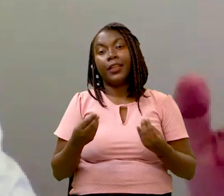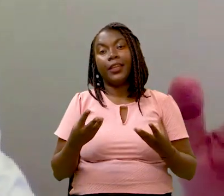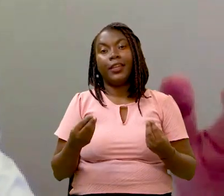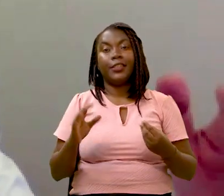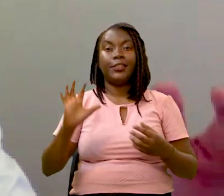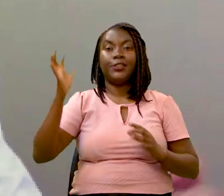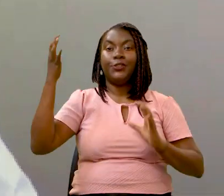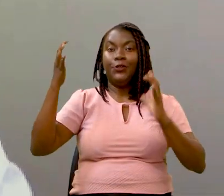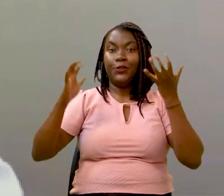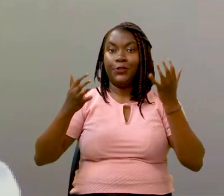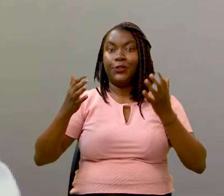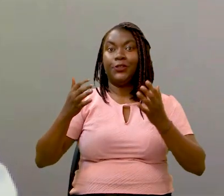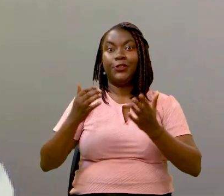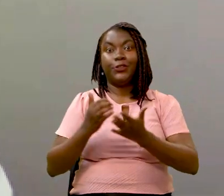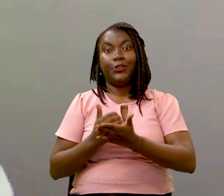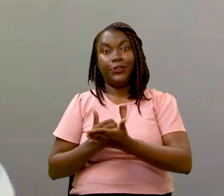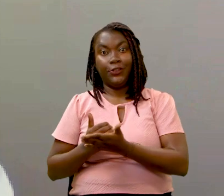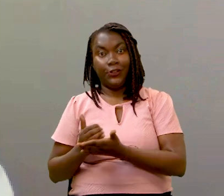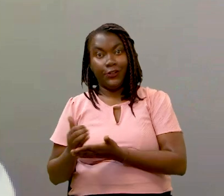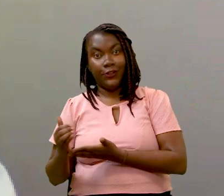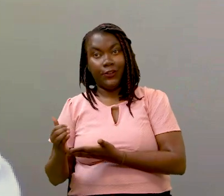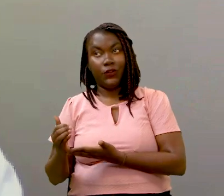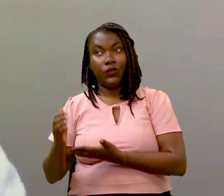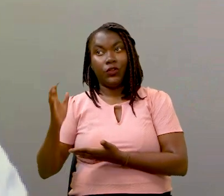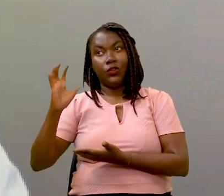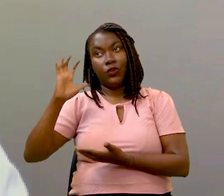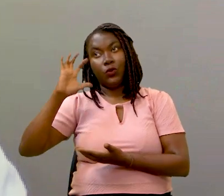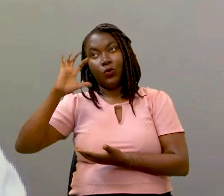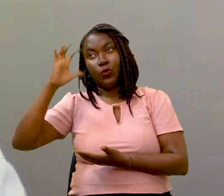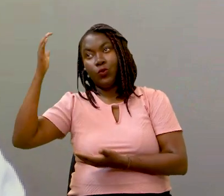de situações, desde situações